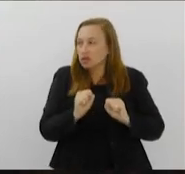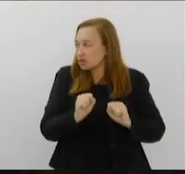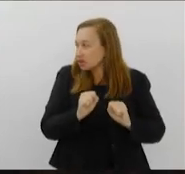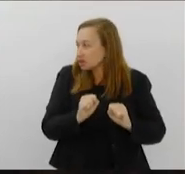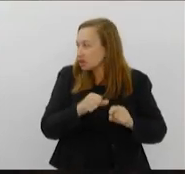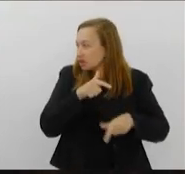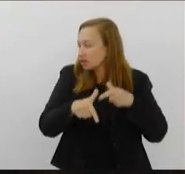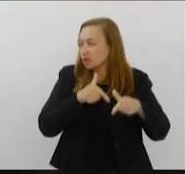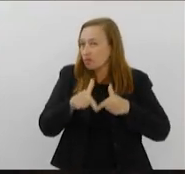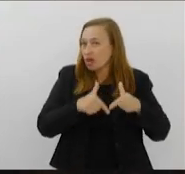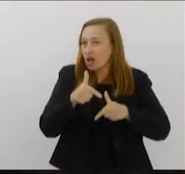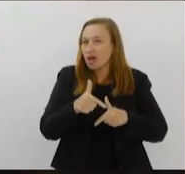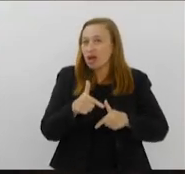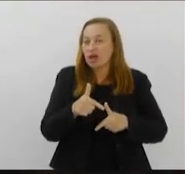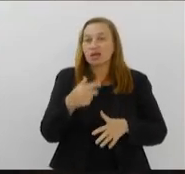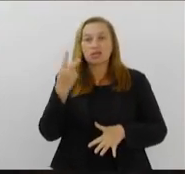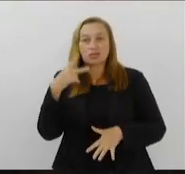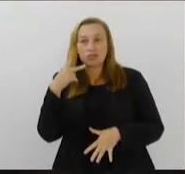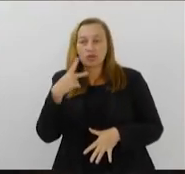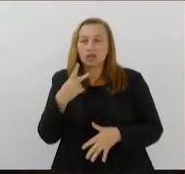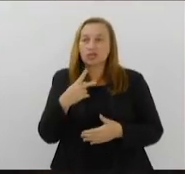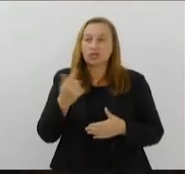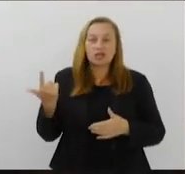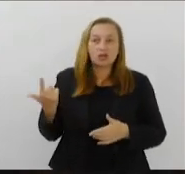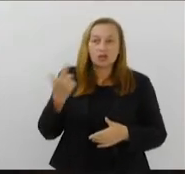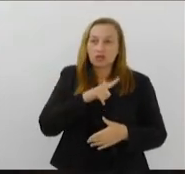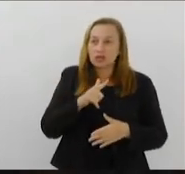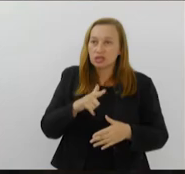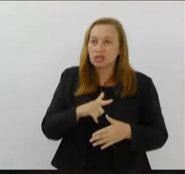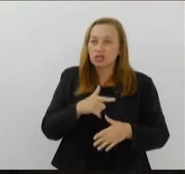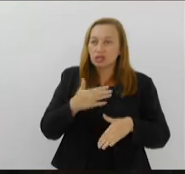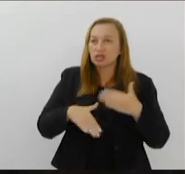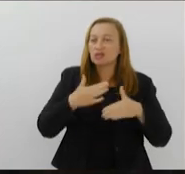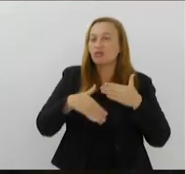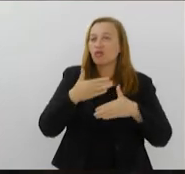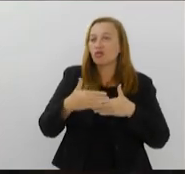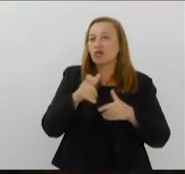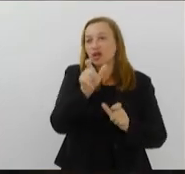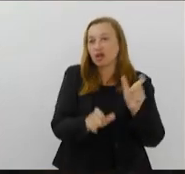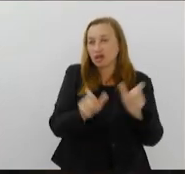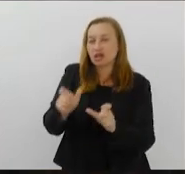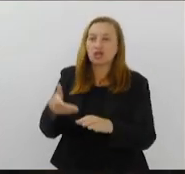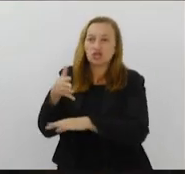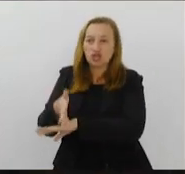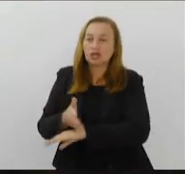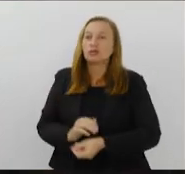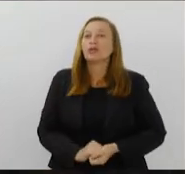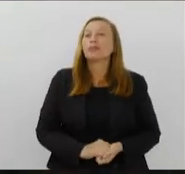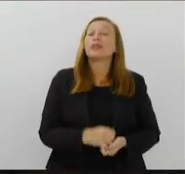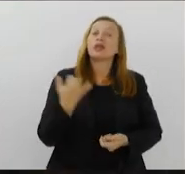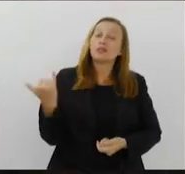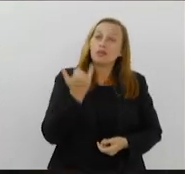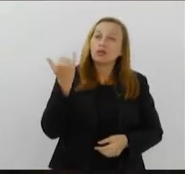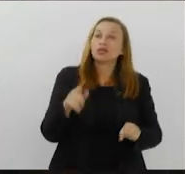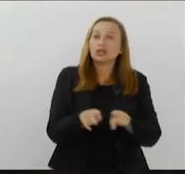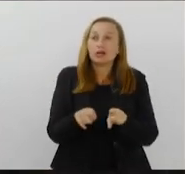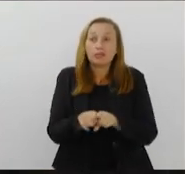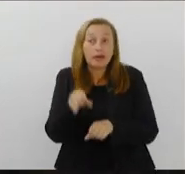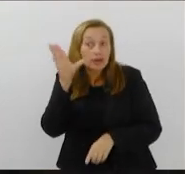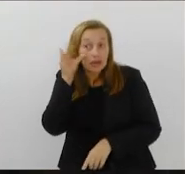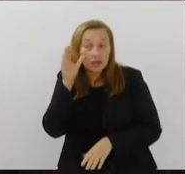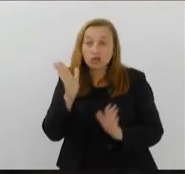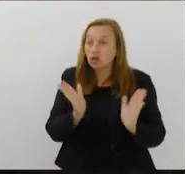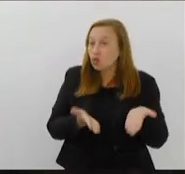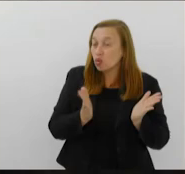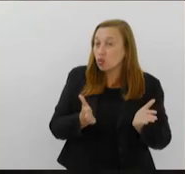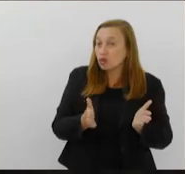trabalhar essa política e chegar, né, justamente na ponta, nas pessoas. E uma coisa importante, interessante, é que hoje a